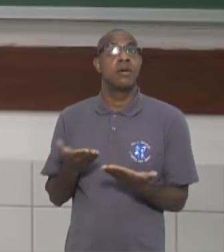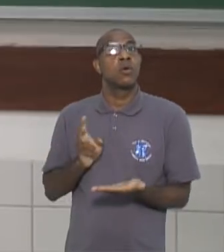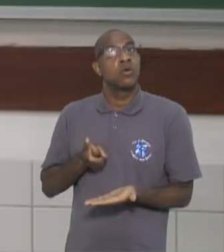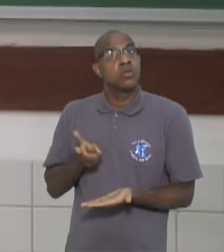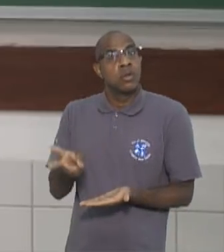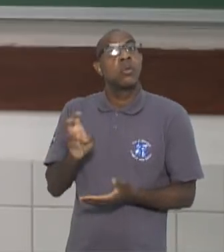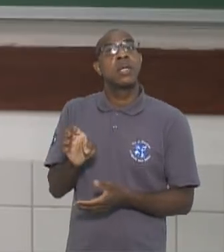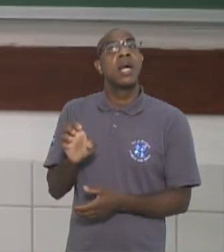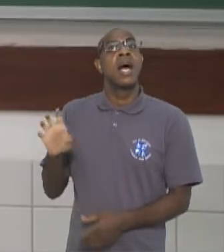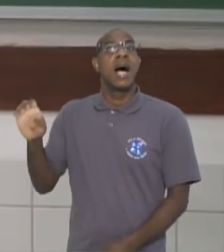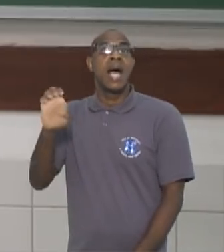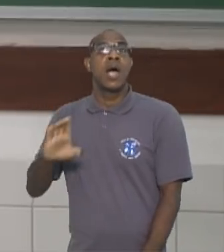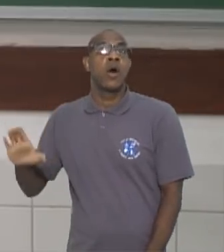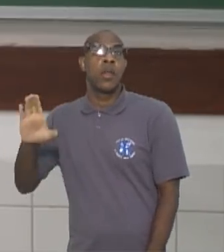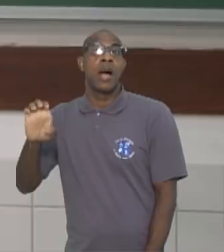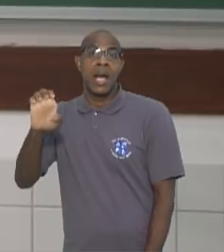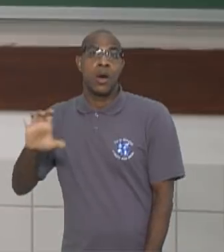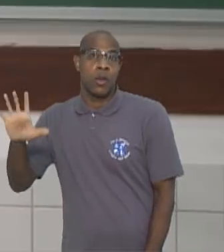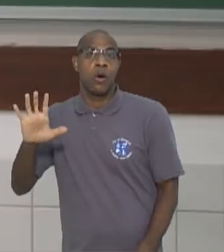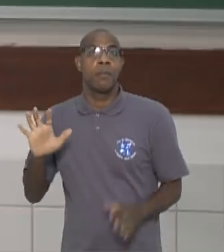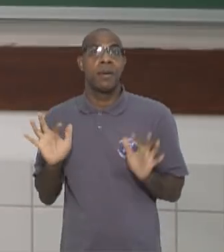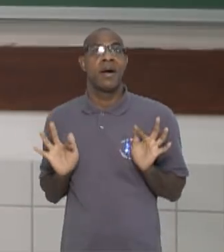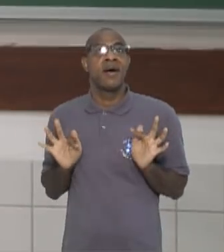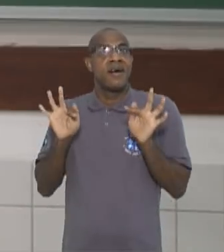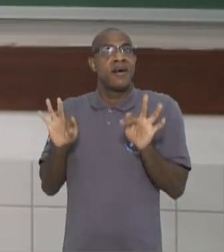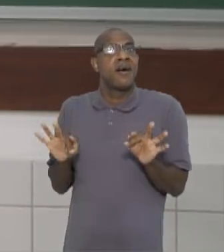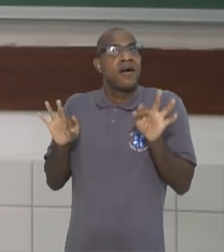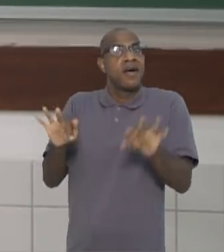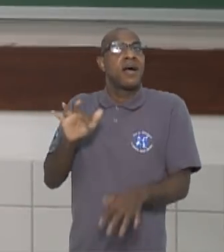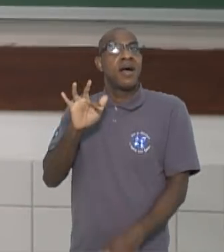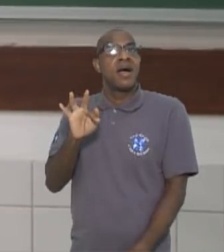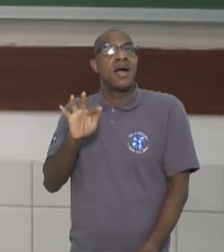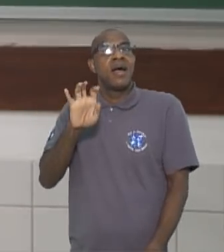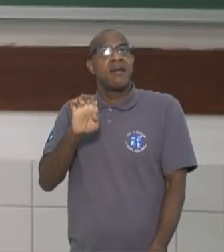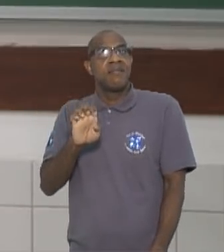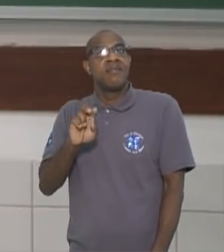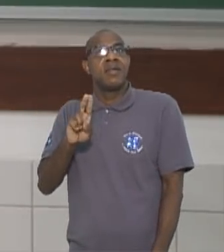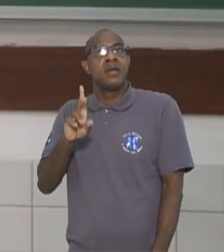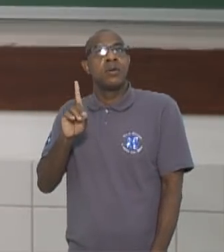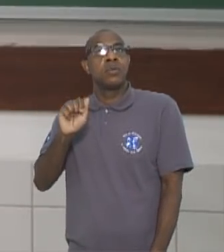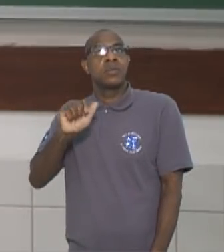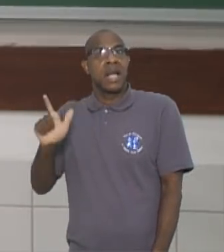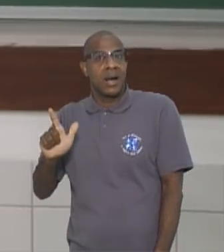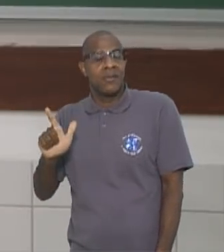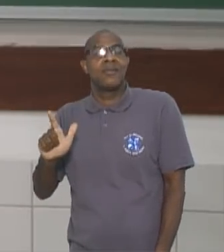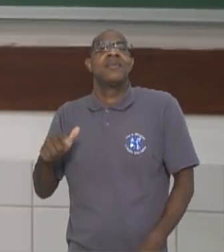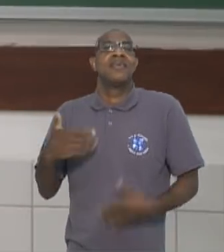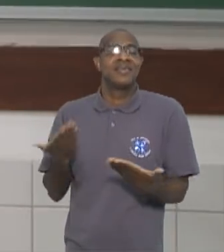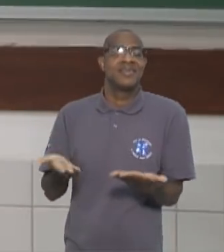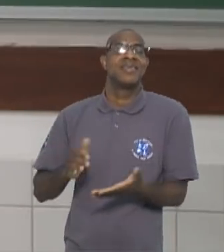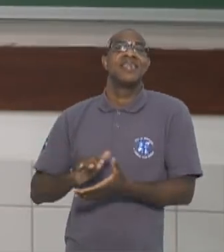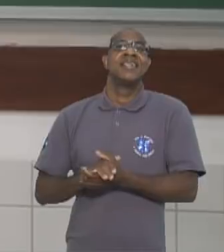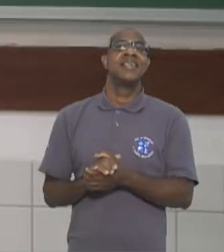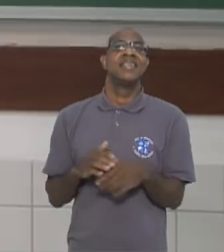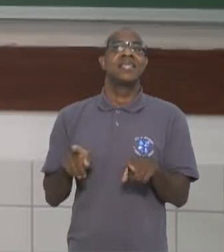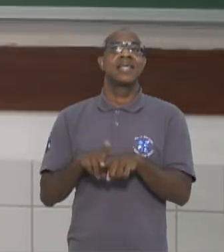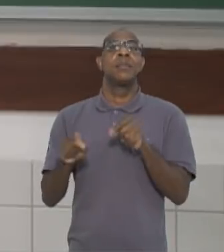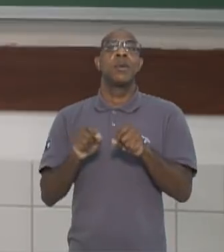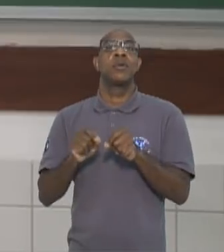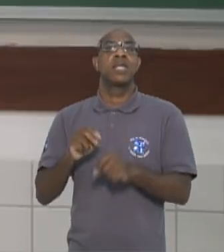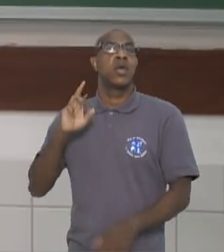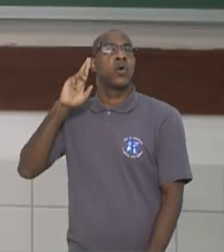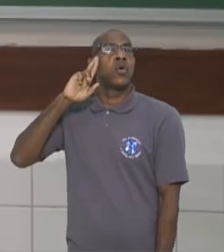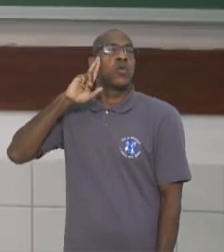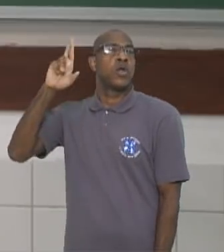Europa feudal, os senhores feudais. E sempre quando eu inicio a aula, é importante que vocês tenham em mente que a gente tem que ter